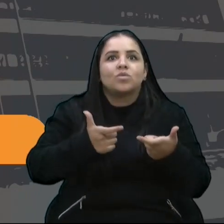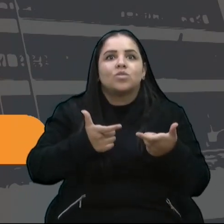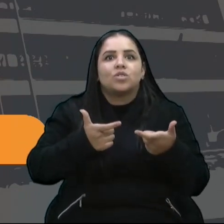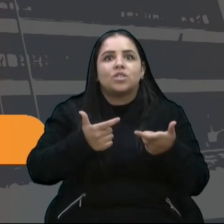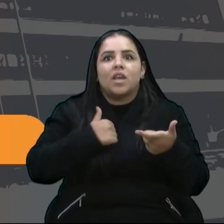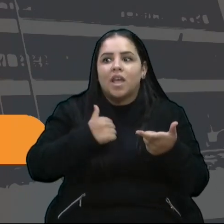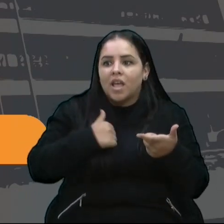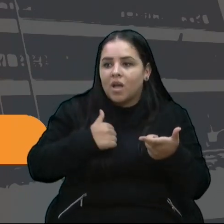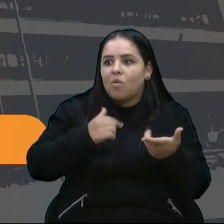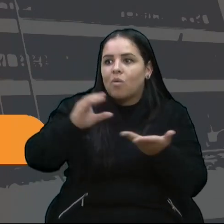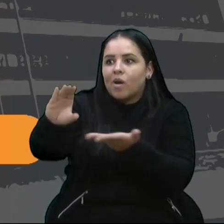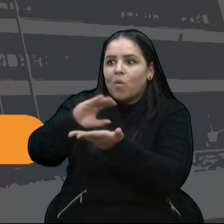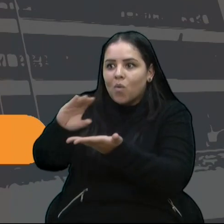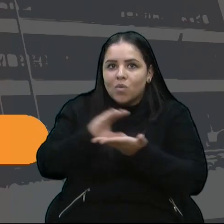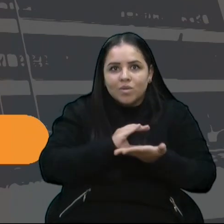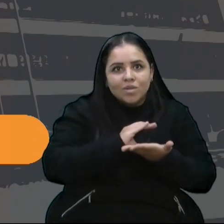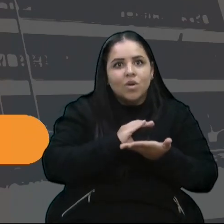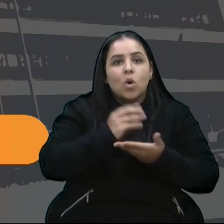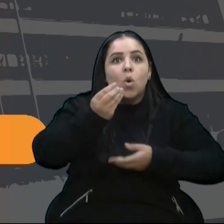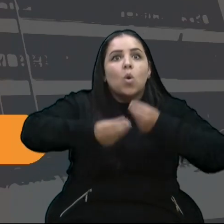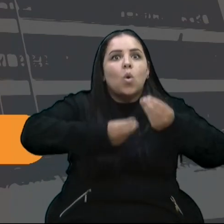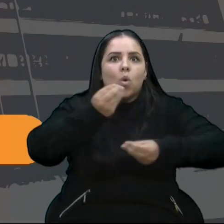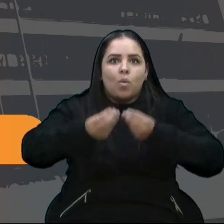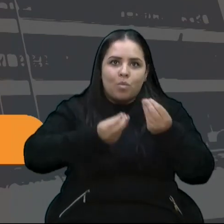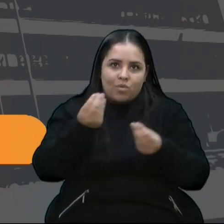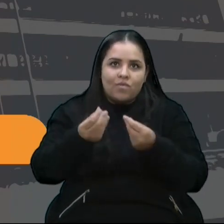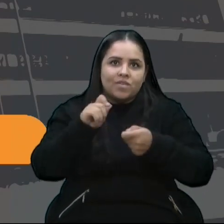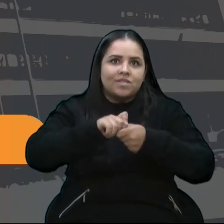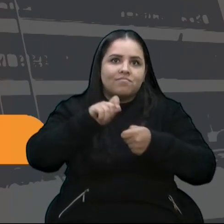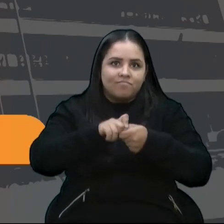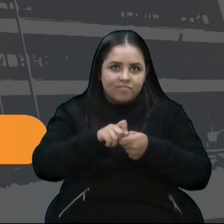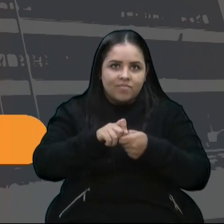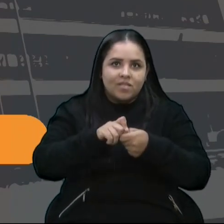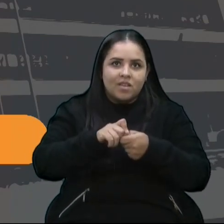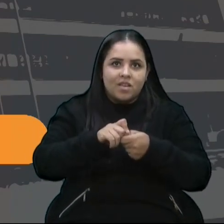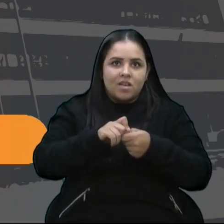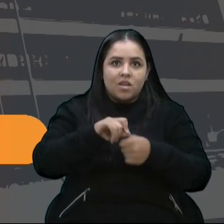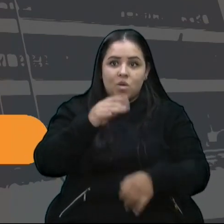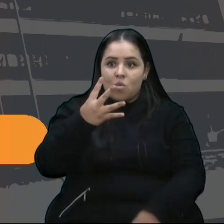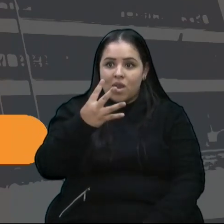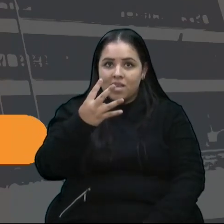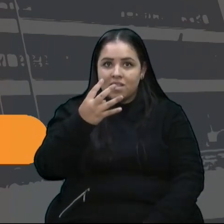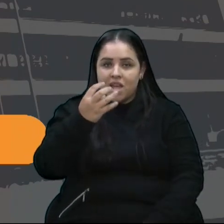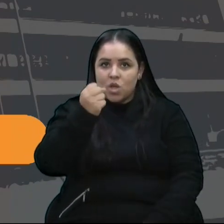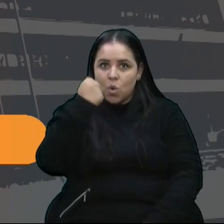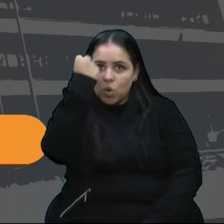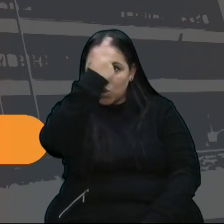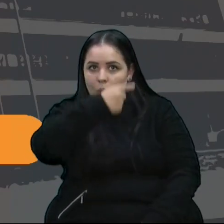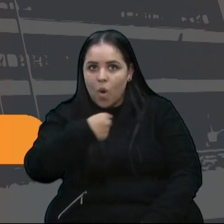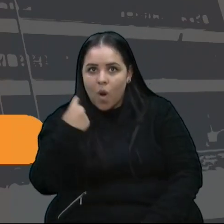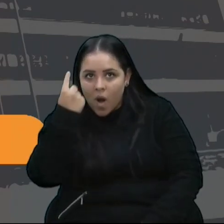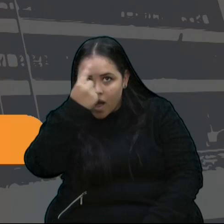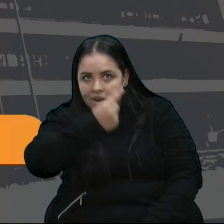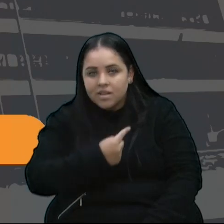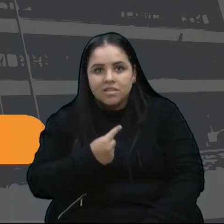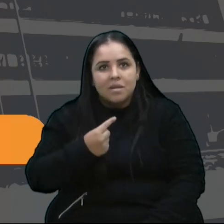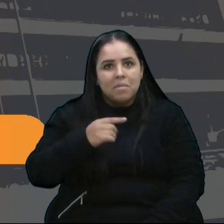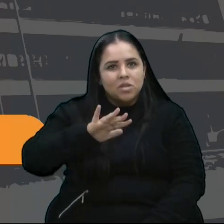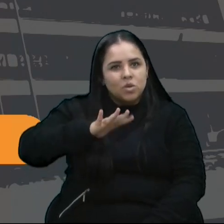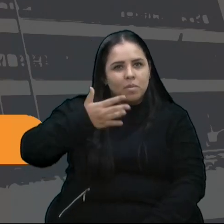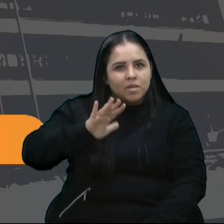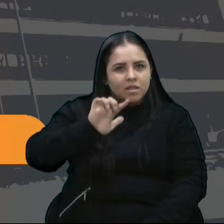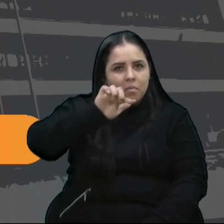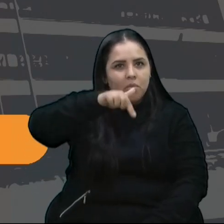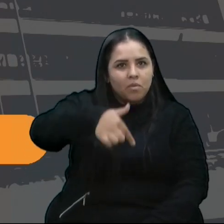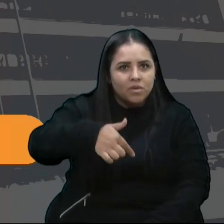eu iria receber, sem saber como eu iria receber. Em menos de 48 horas, tem uma coluna aqui no